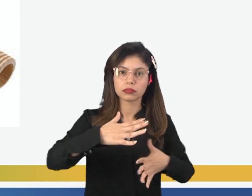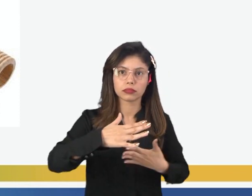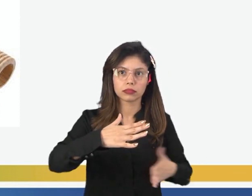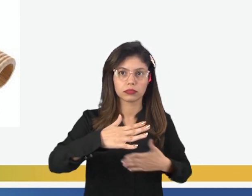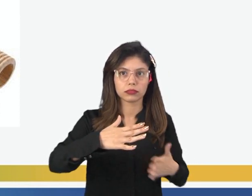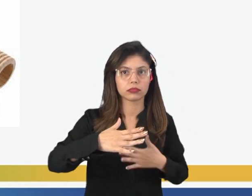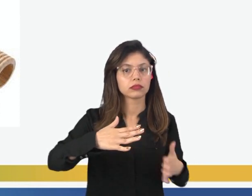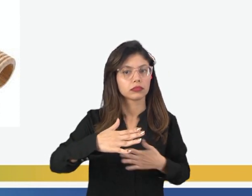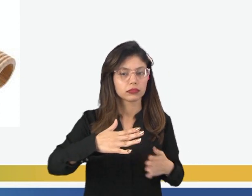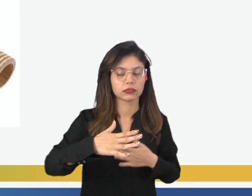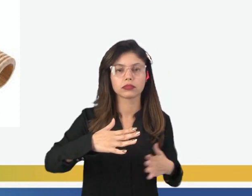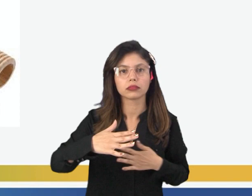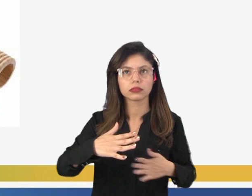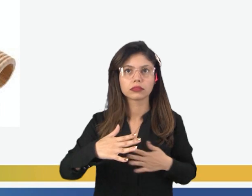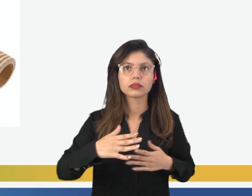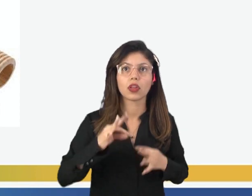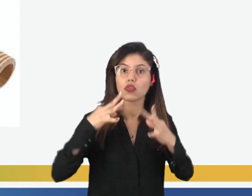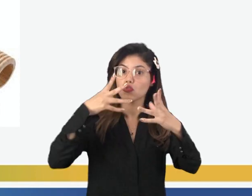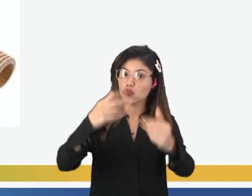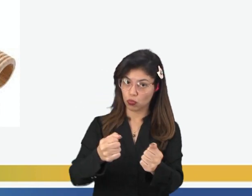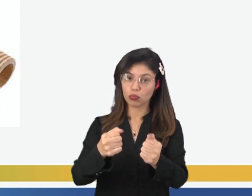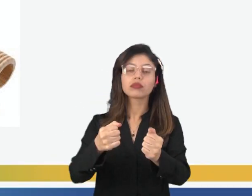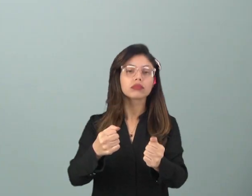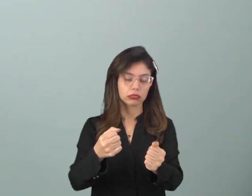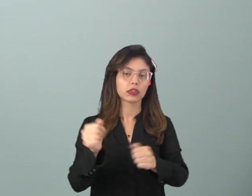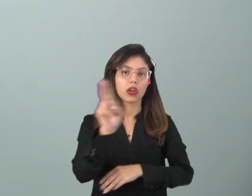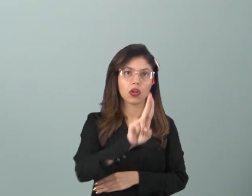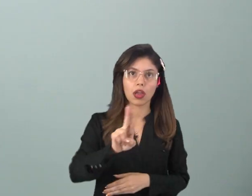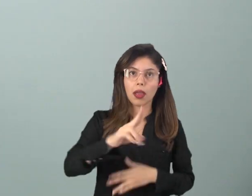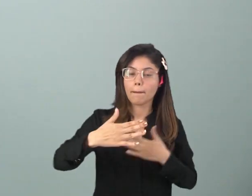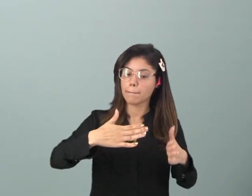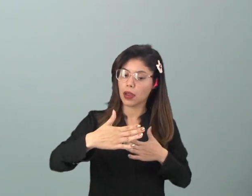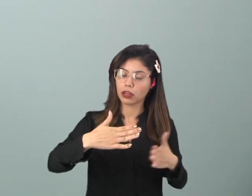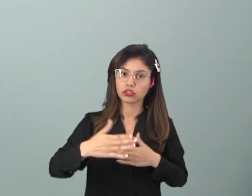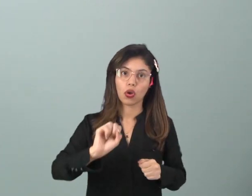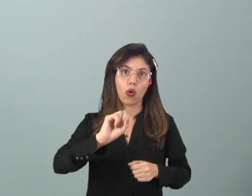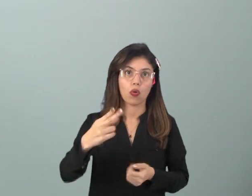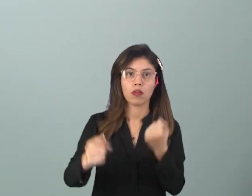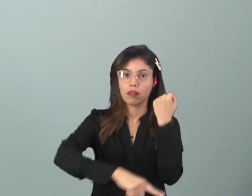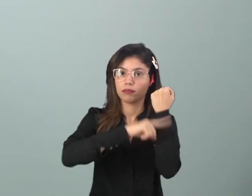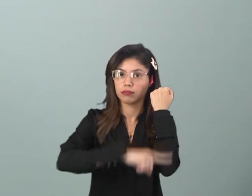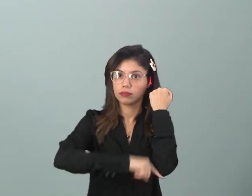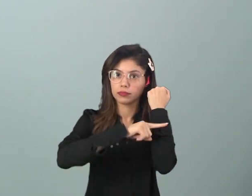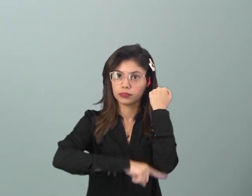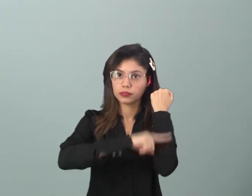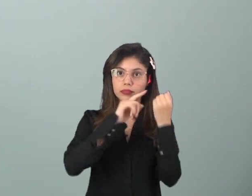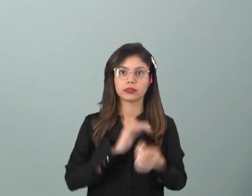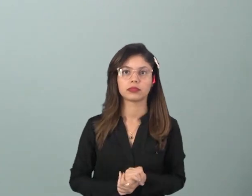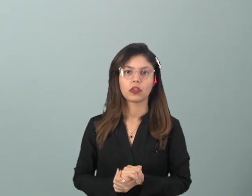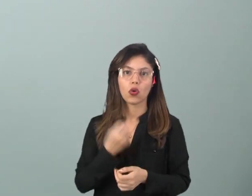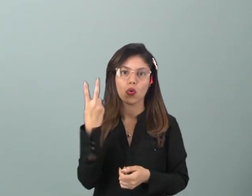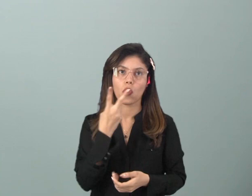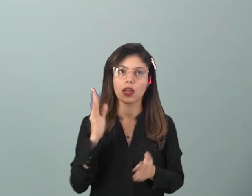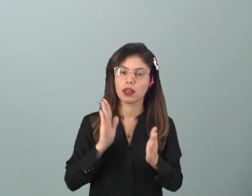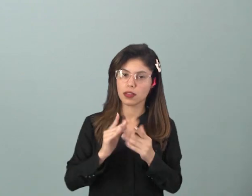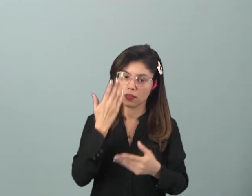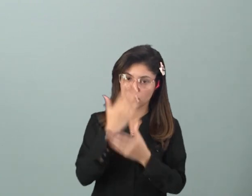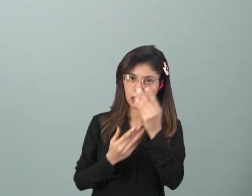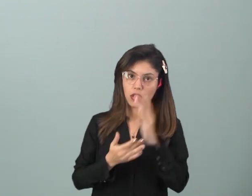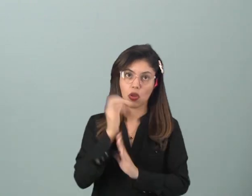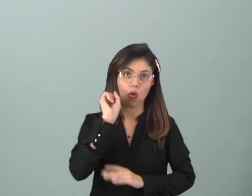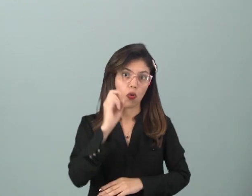cuíca. São todos instrumentos de percussão que você bate ou raspa ou tem que bater com as mãos ou com